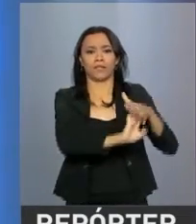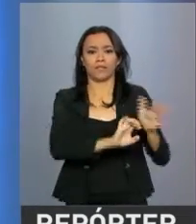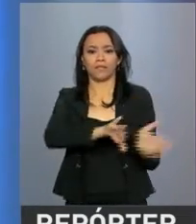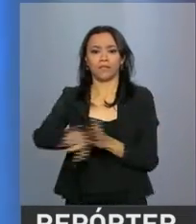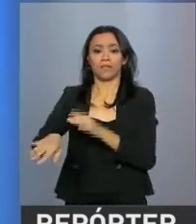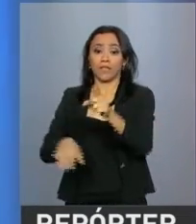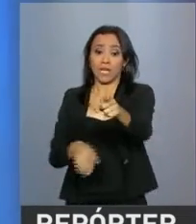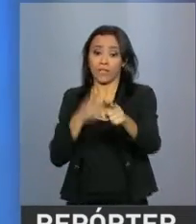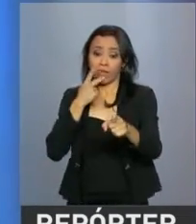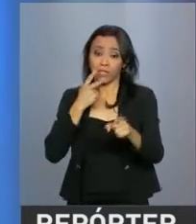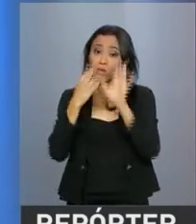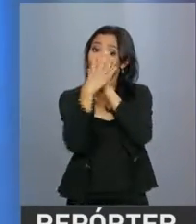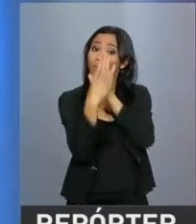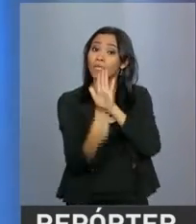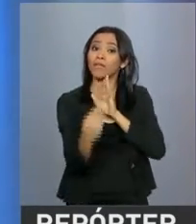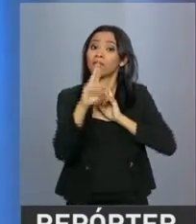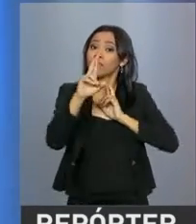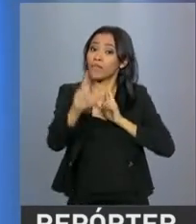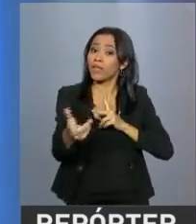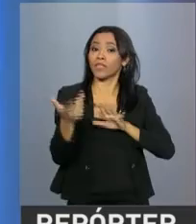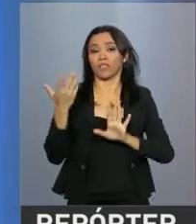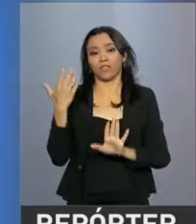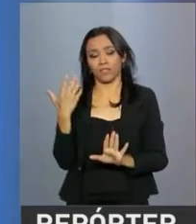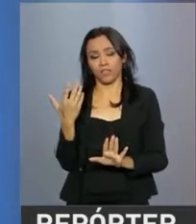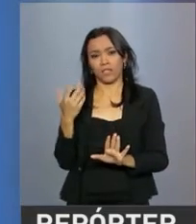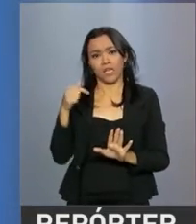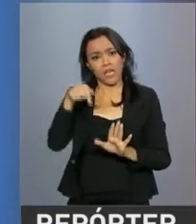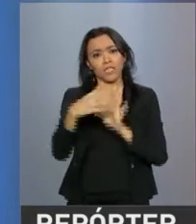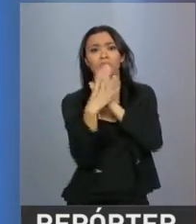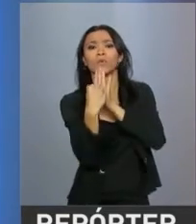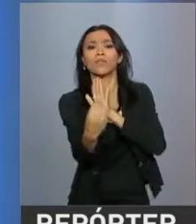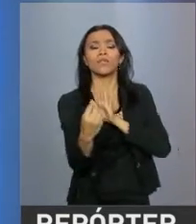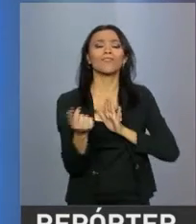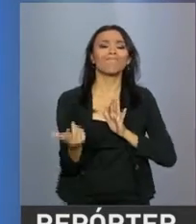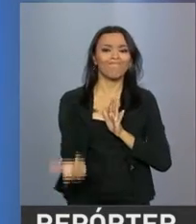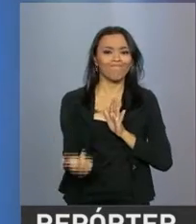modelo anterior das concessões, e nós acreditamos que ele é um modelo muito